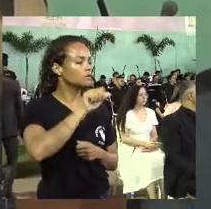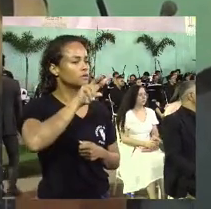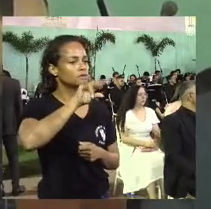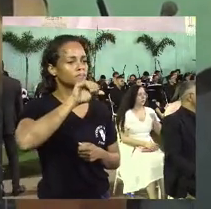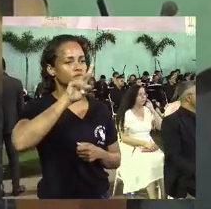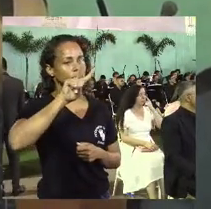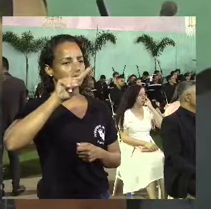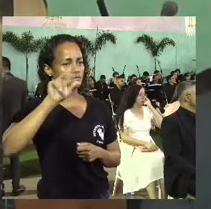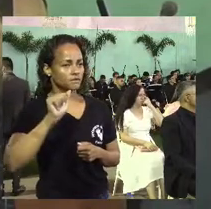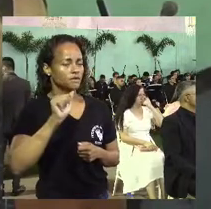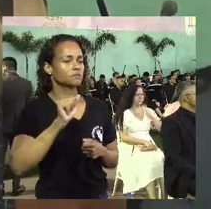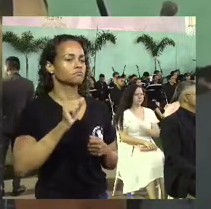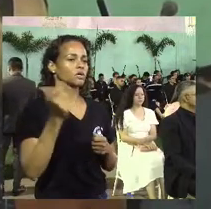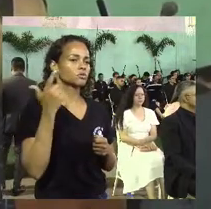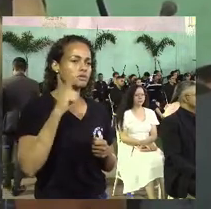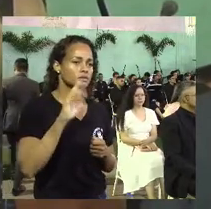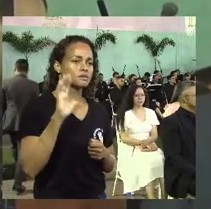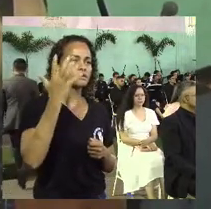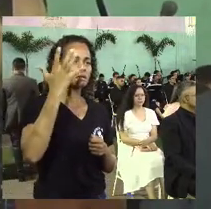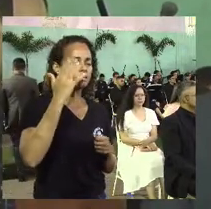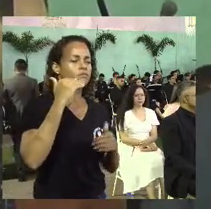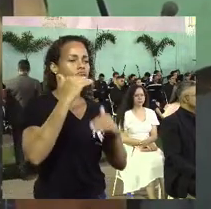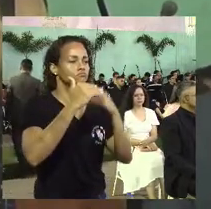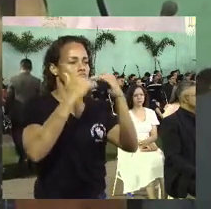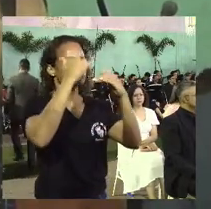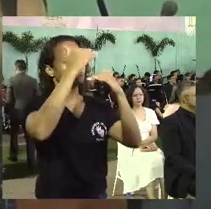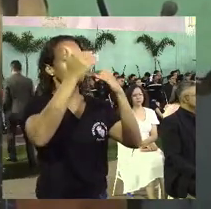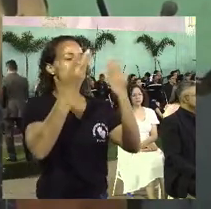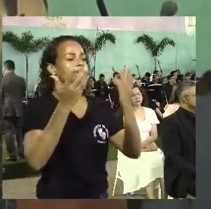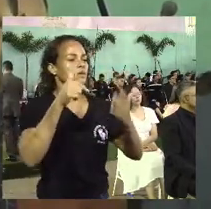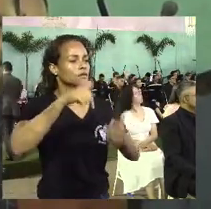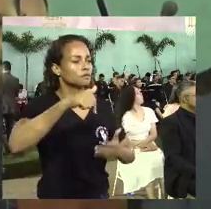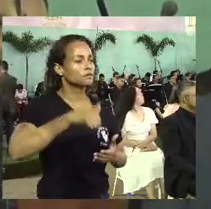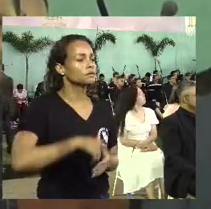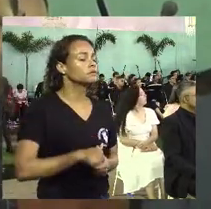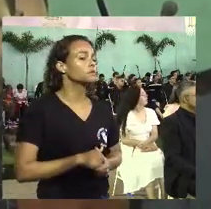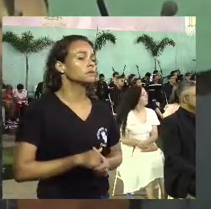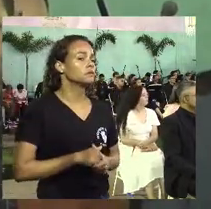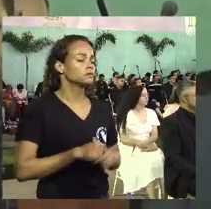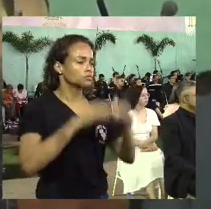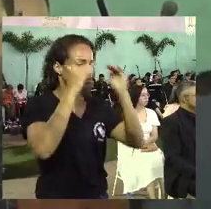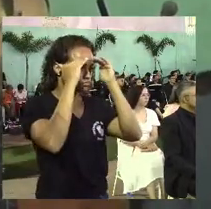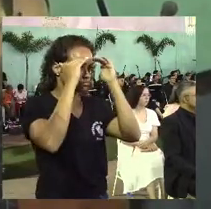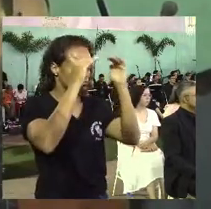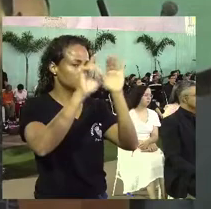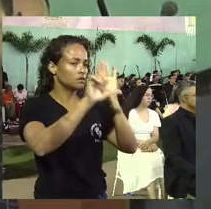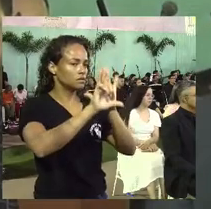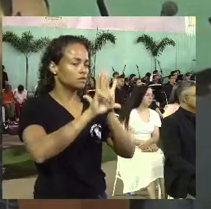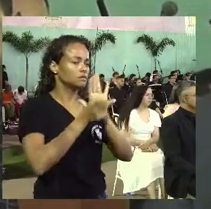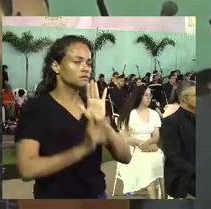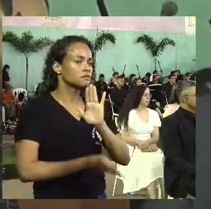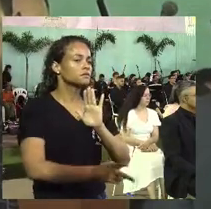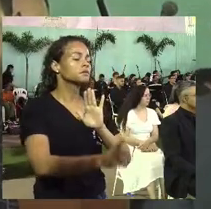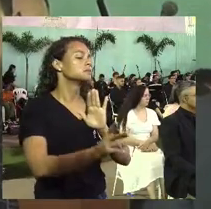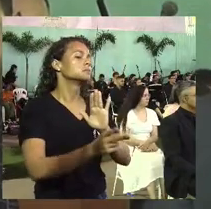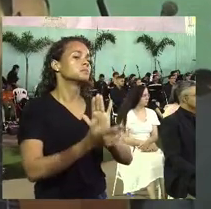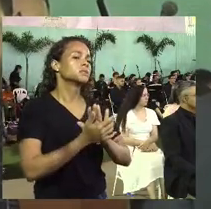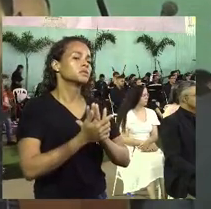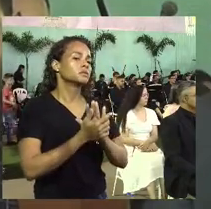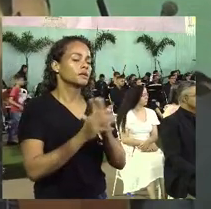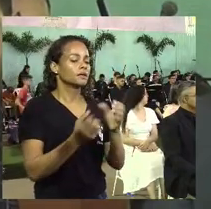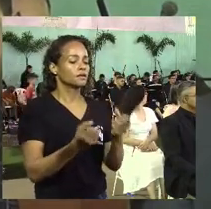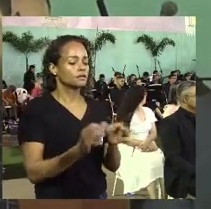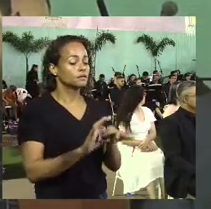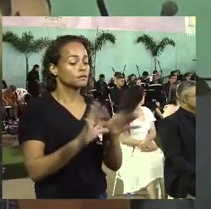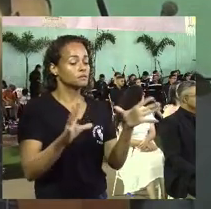Aviva Ariquemes possa se desenvolver tomar corpo e dentro daquilo que a lei permite sempre dispondo do